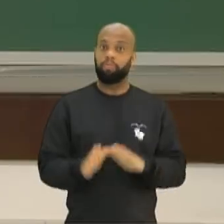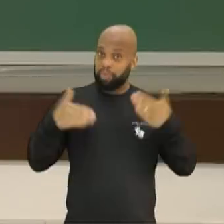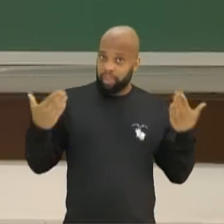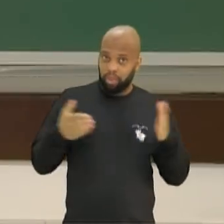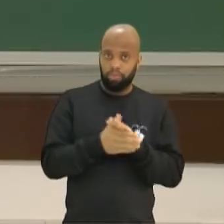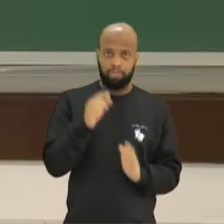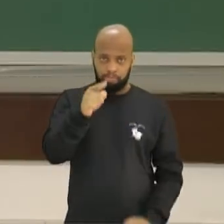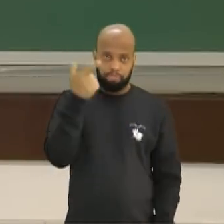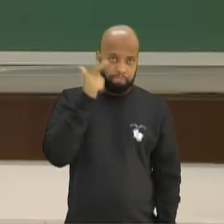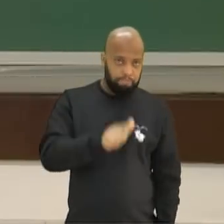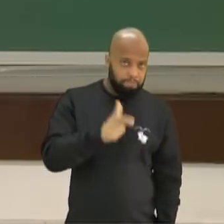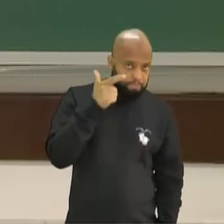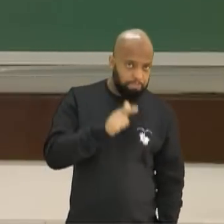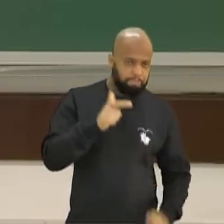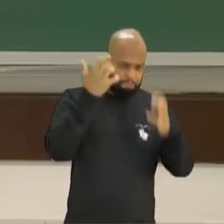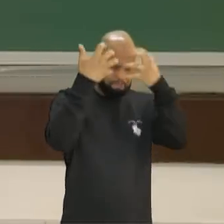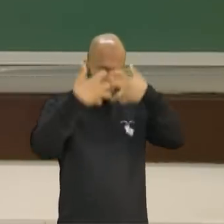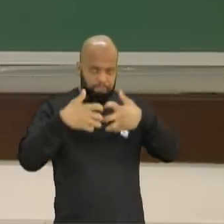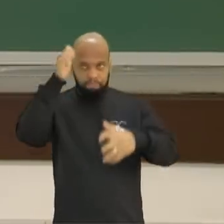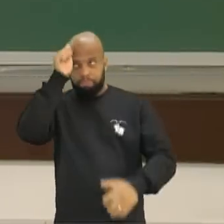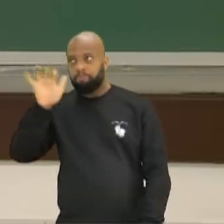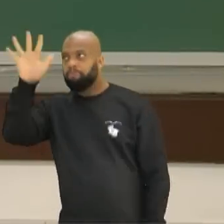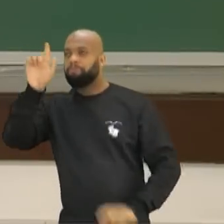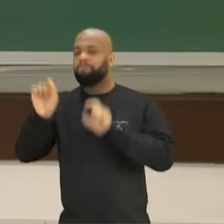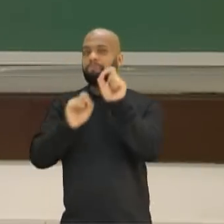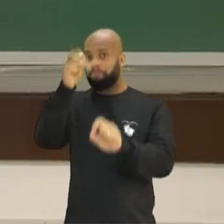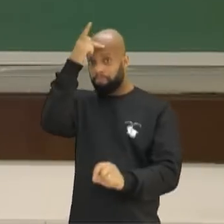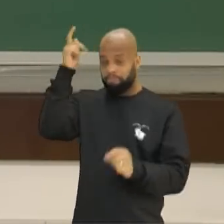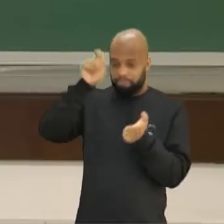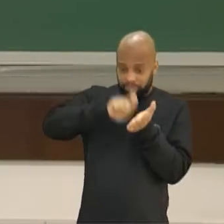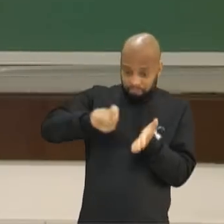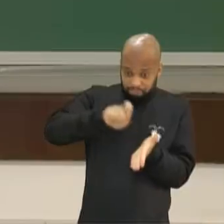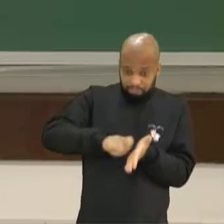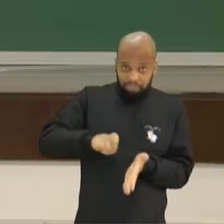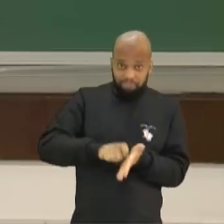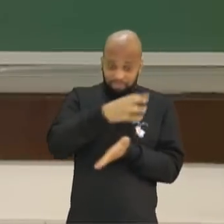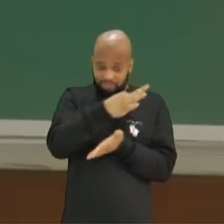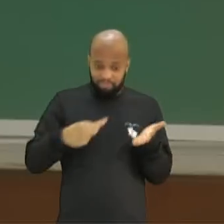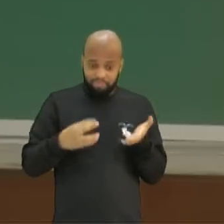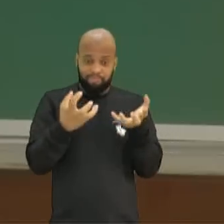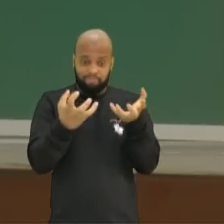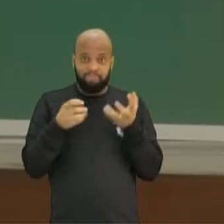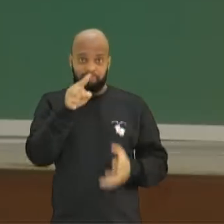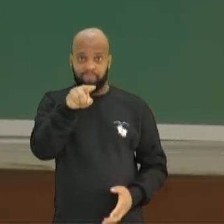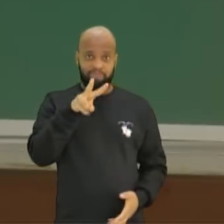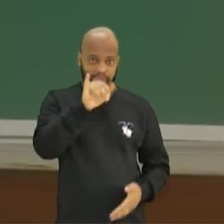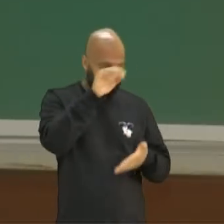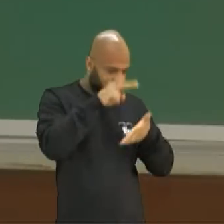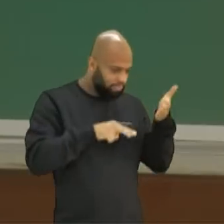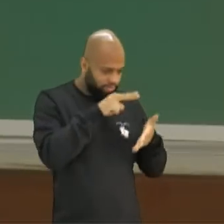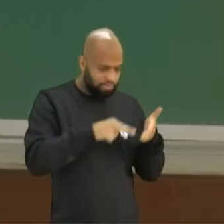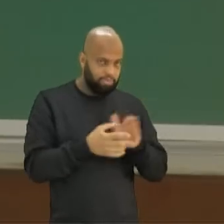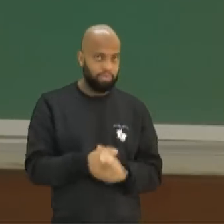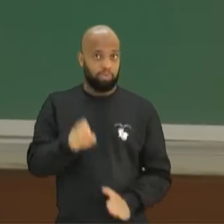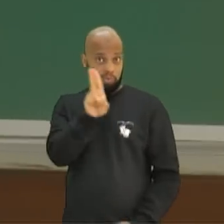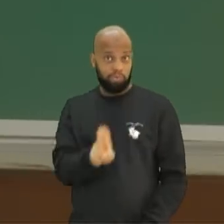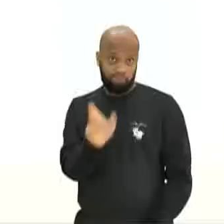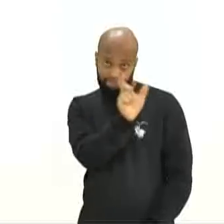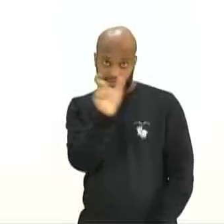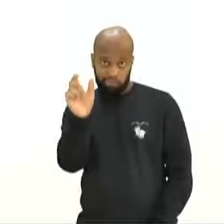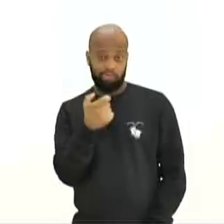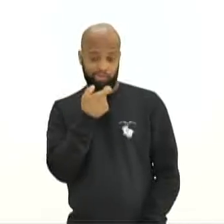Então, conseguiram imaginar aí o que esse locutor está esperando do interlocutor? Então vamos só reler,